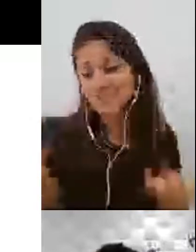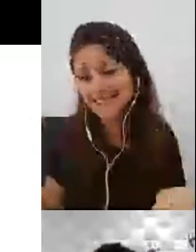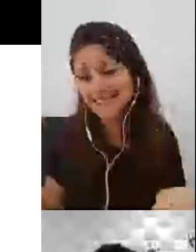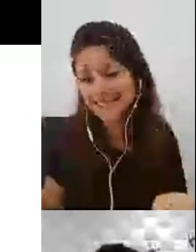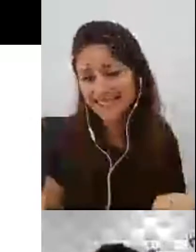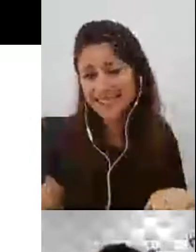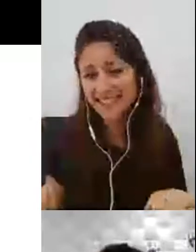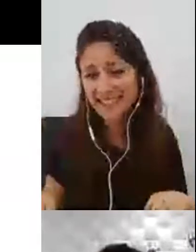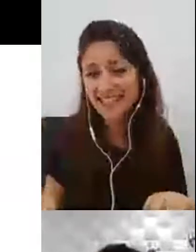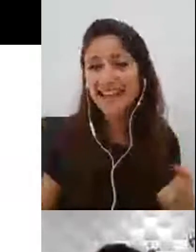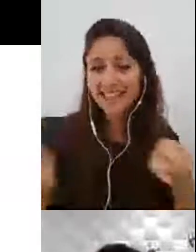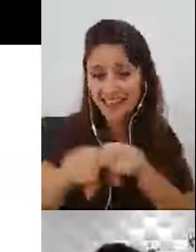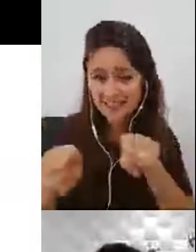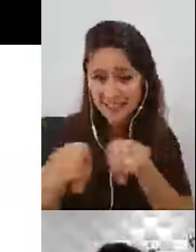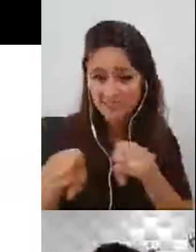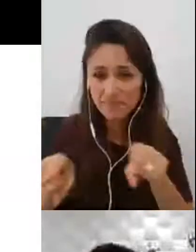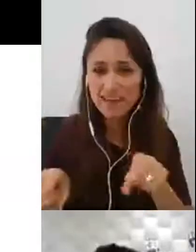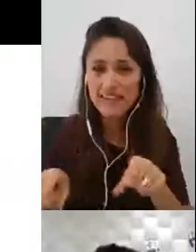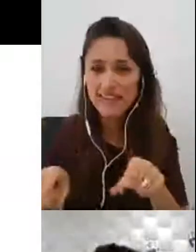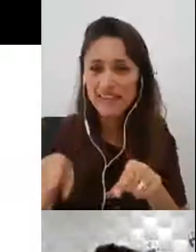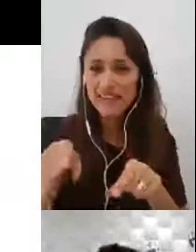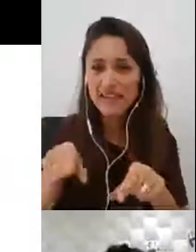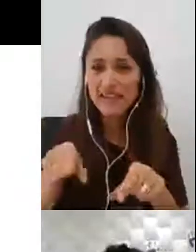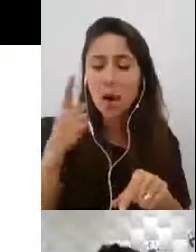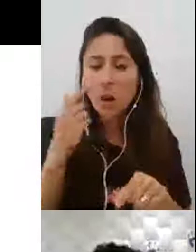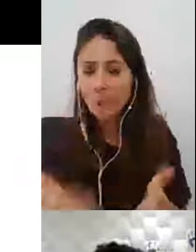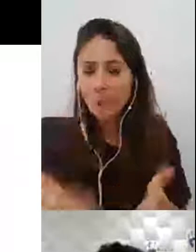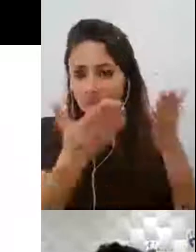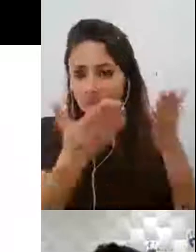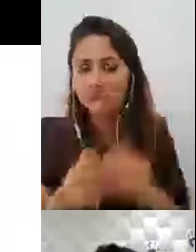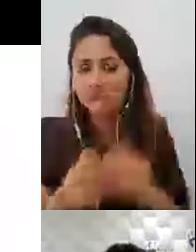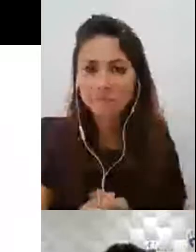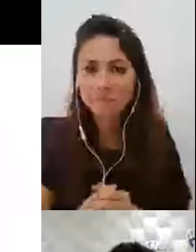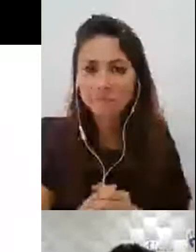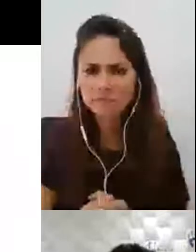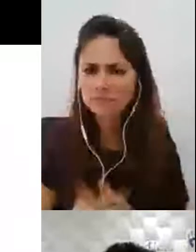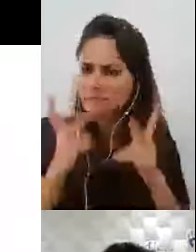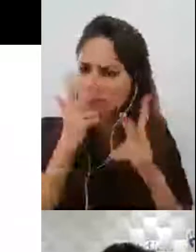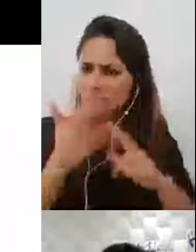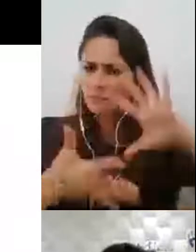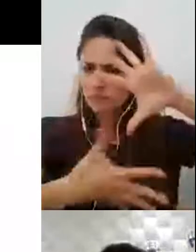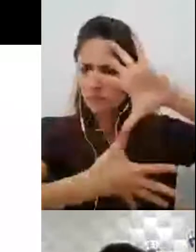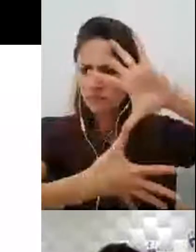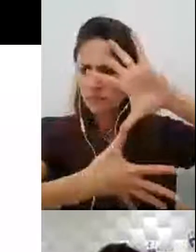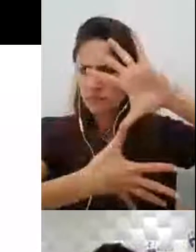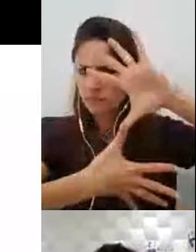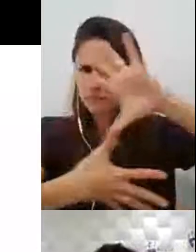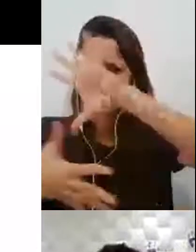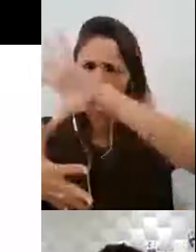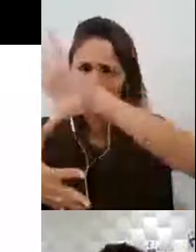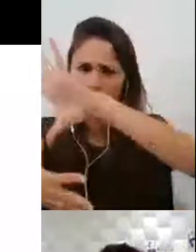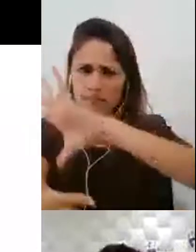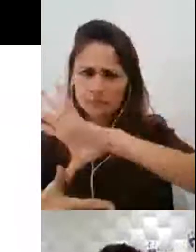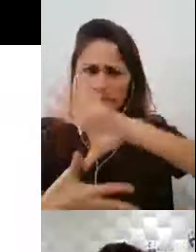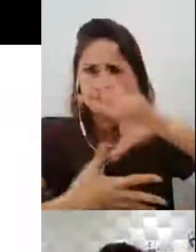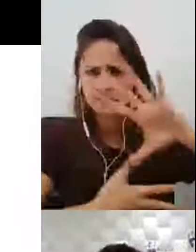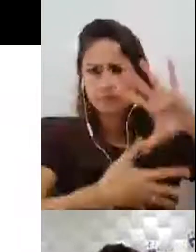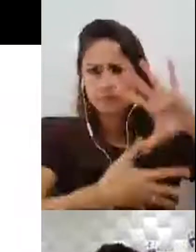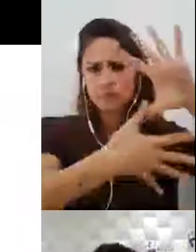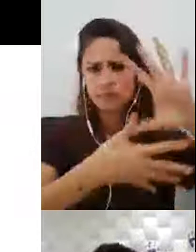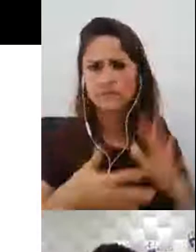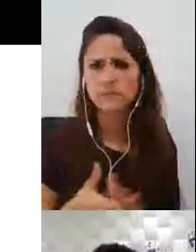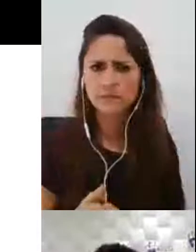observar uma empresa onde eu tenho plantas diferentes, em diferentes locais, diferentes cidades, diferentes países, onde as